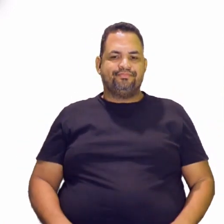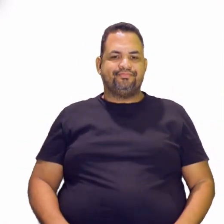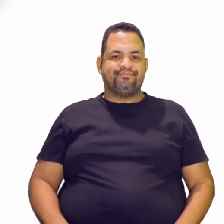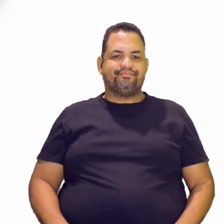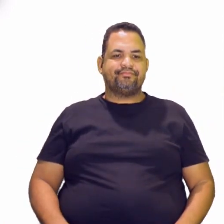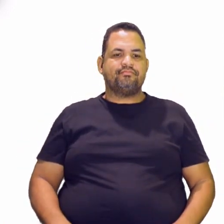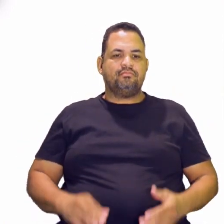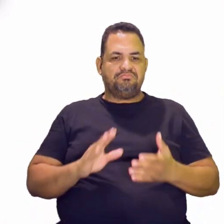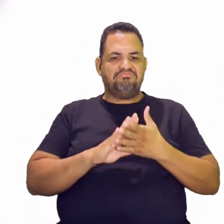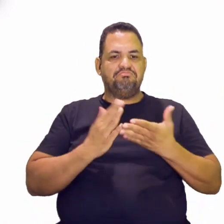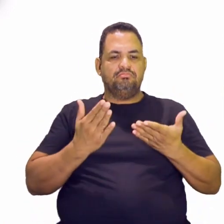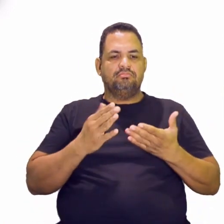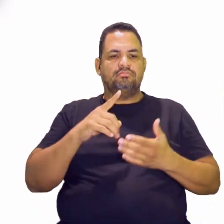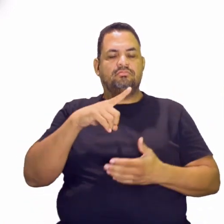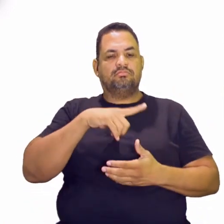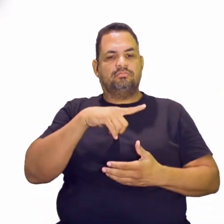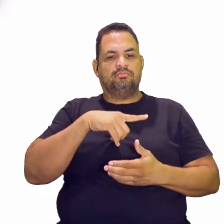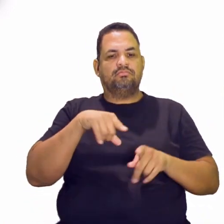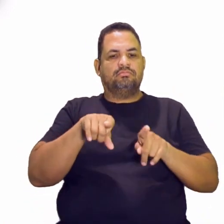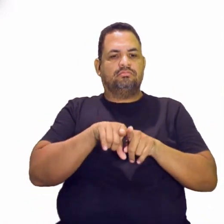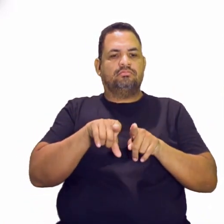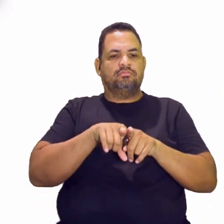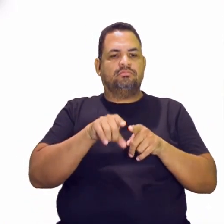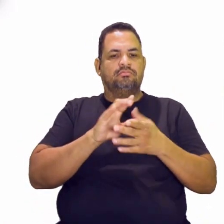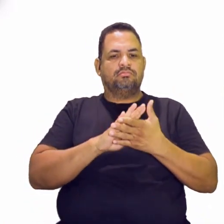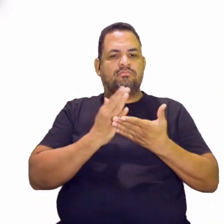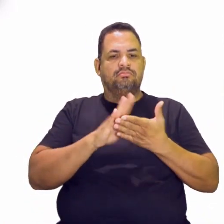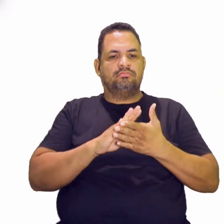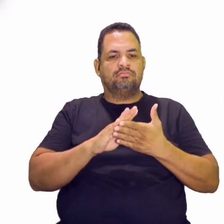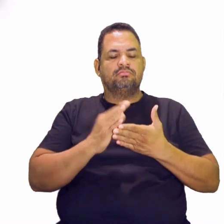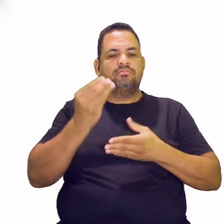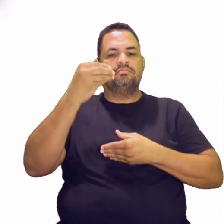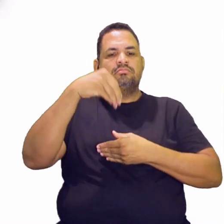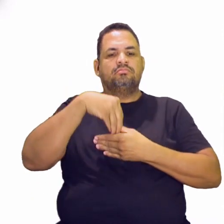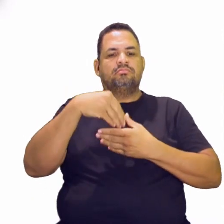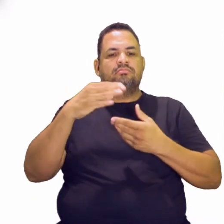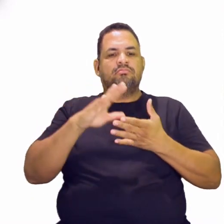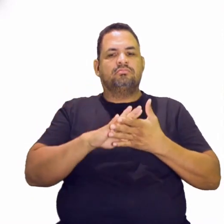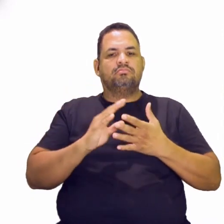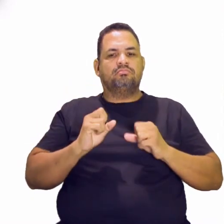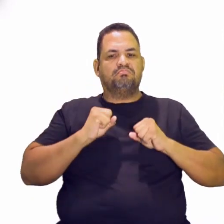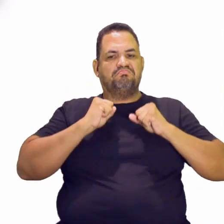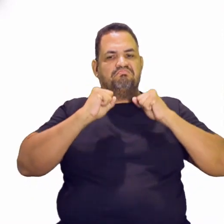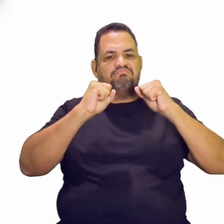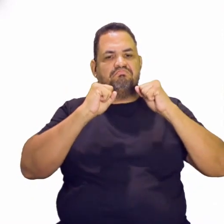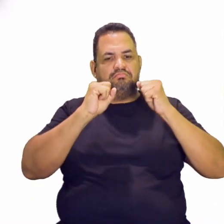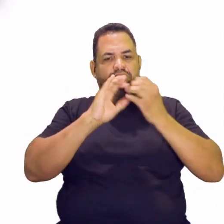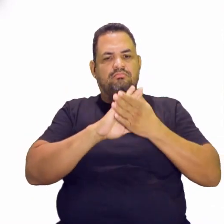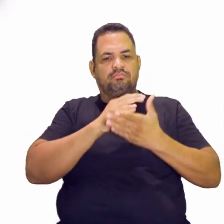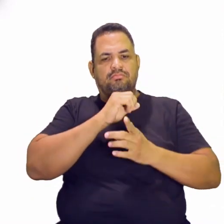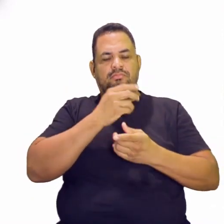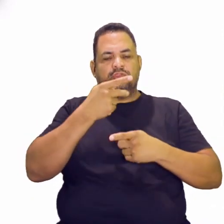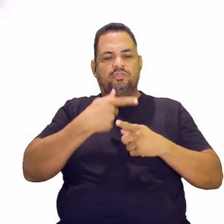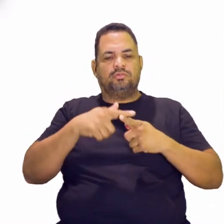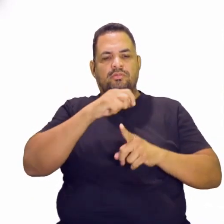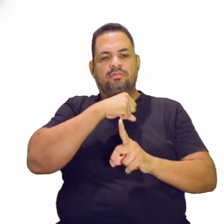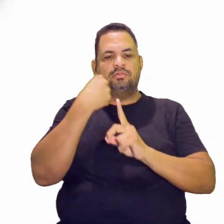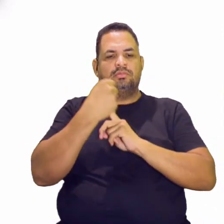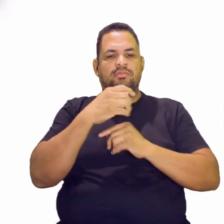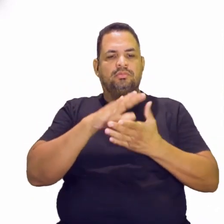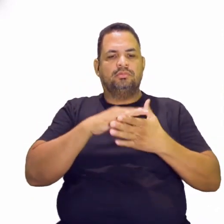um ativista social, ou seja, ele está engajado, né, nas questões sociais,